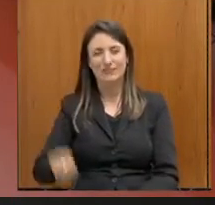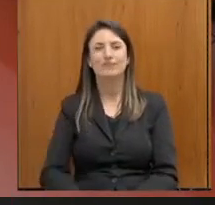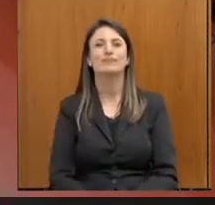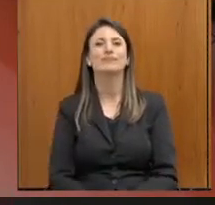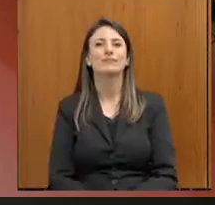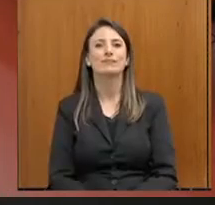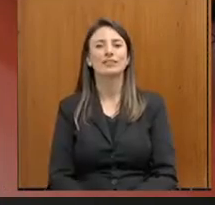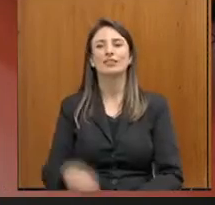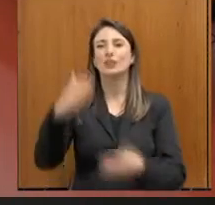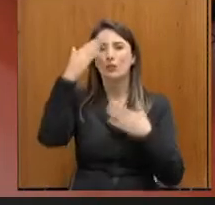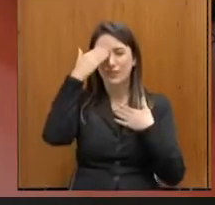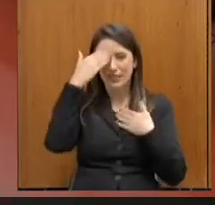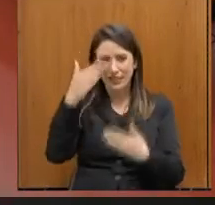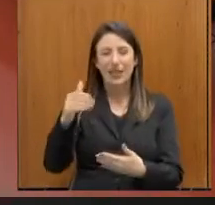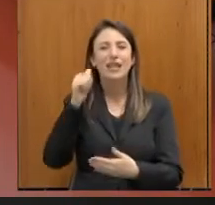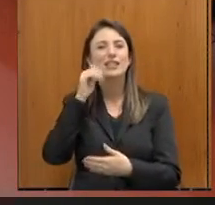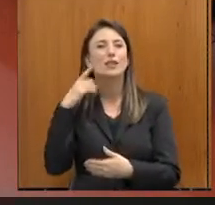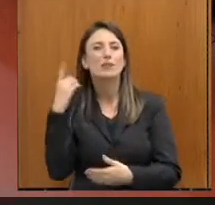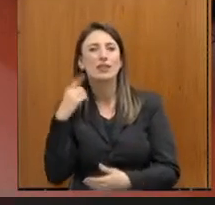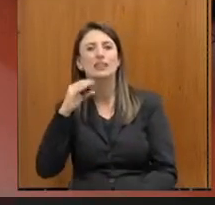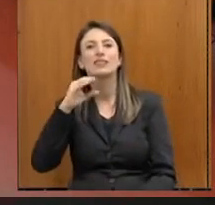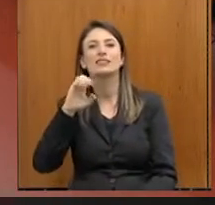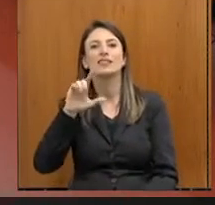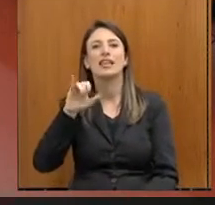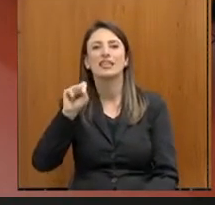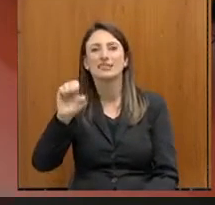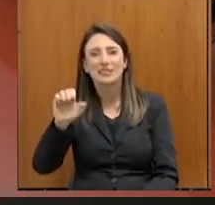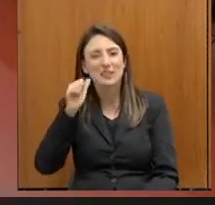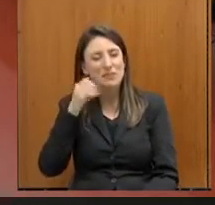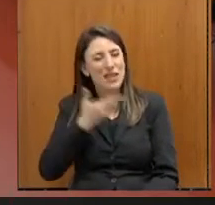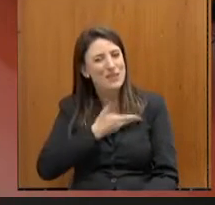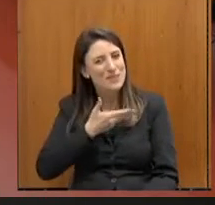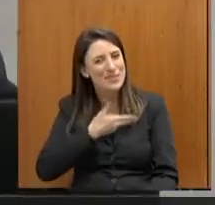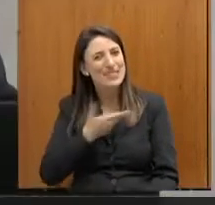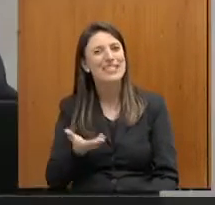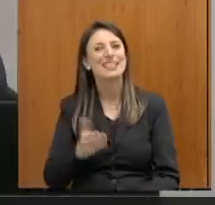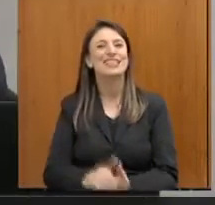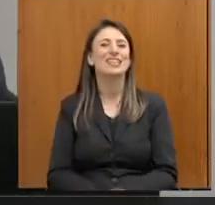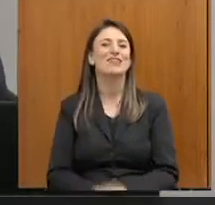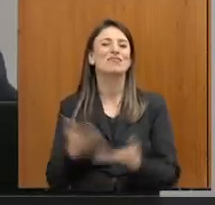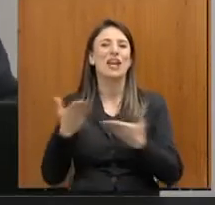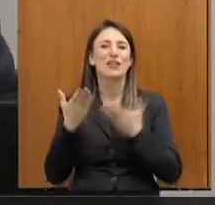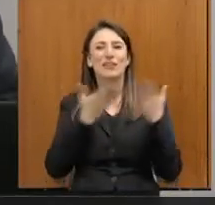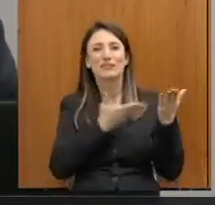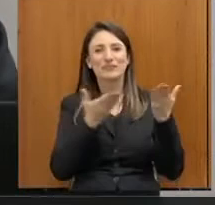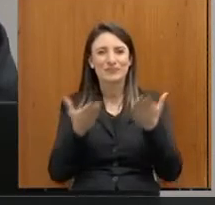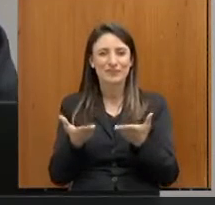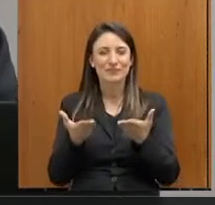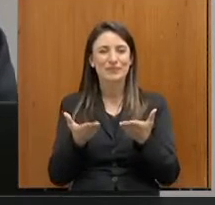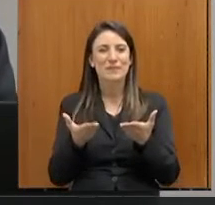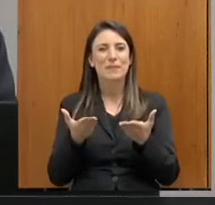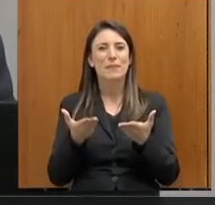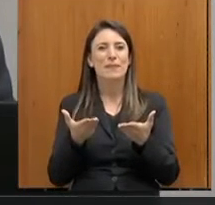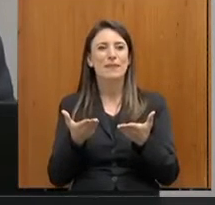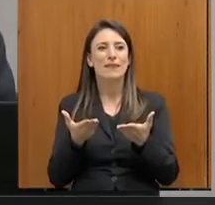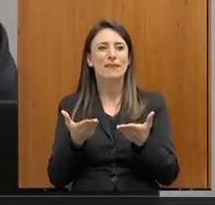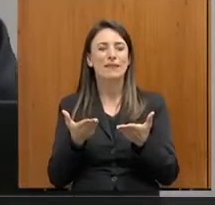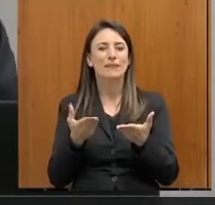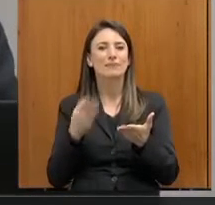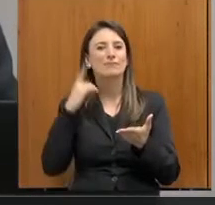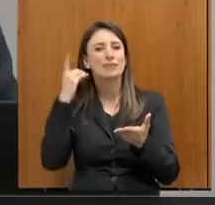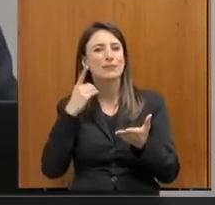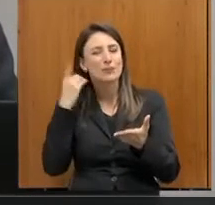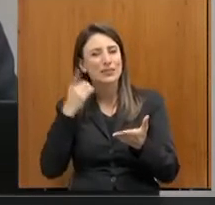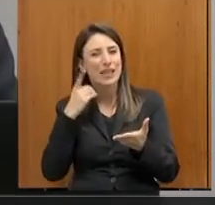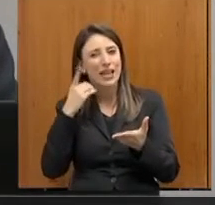obrigado Deputado as Elise minha amiga faço a palavra Oi para o